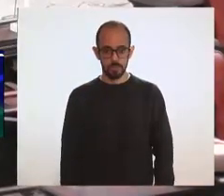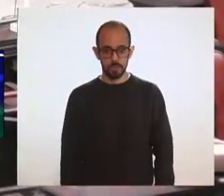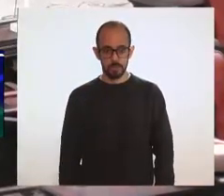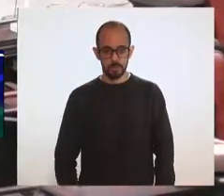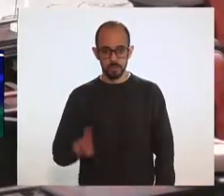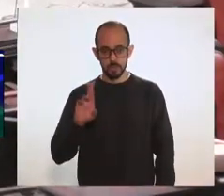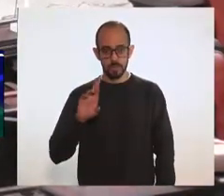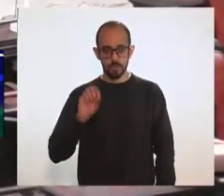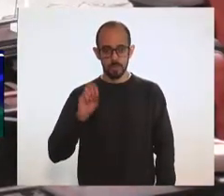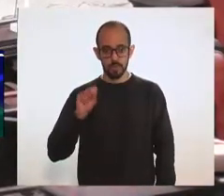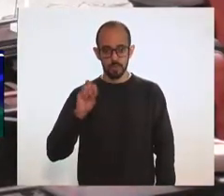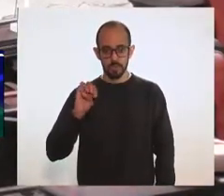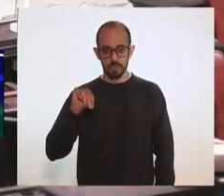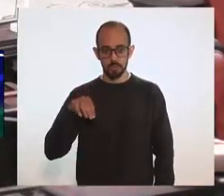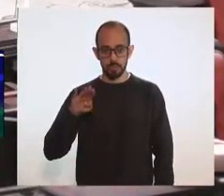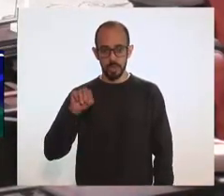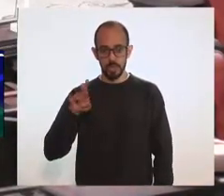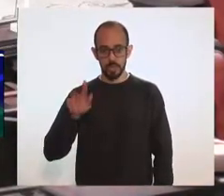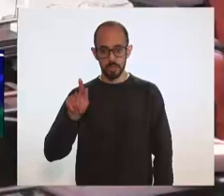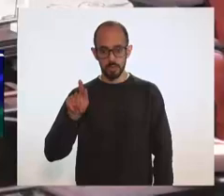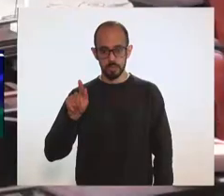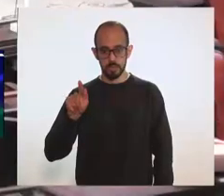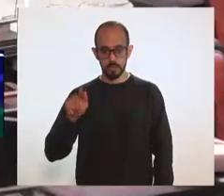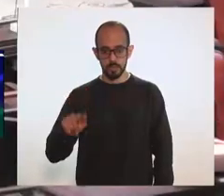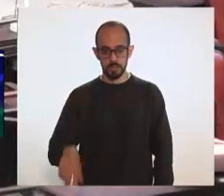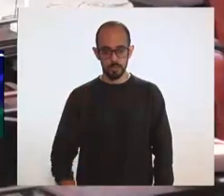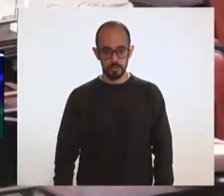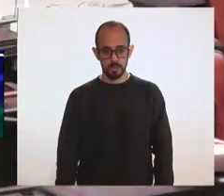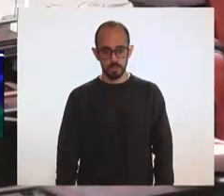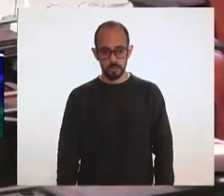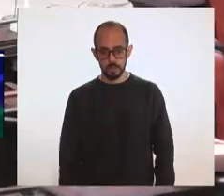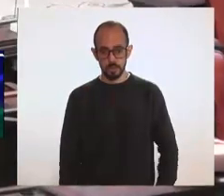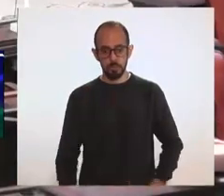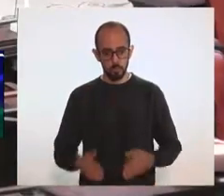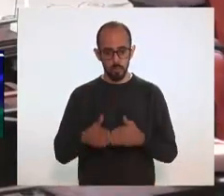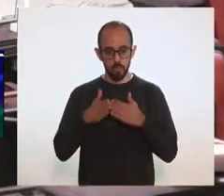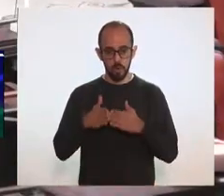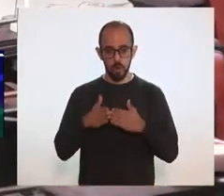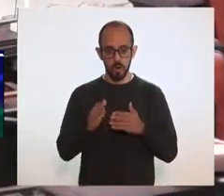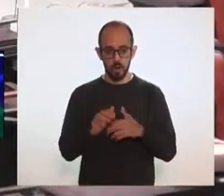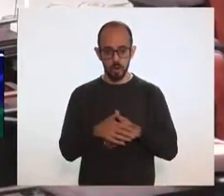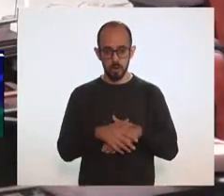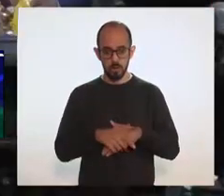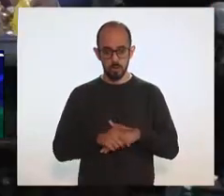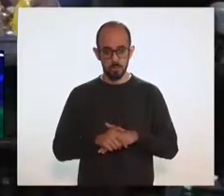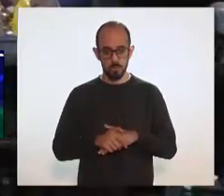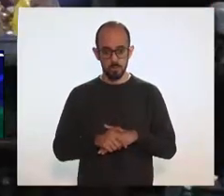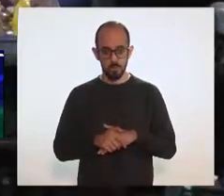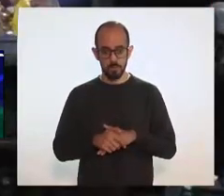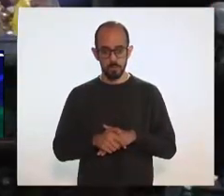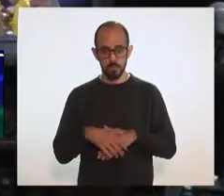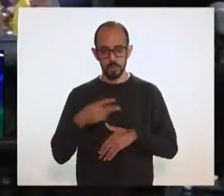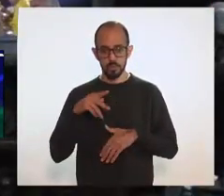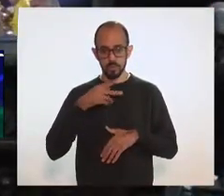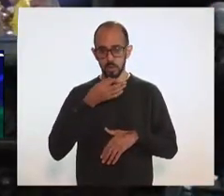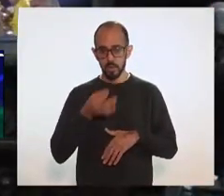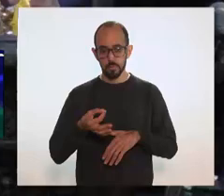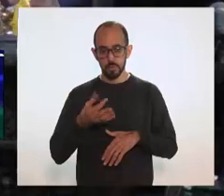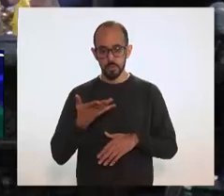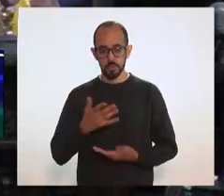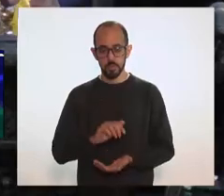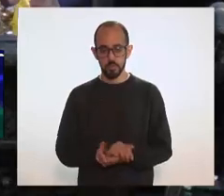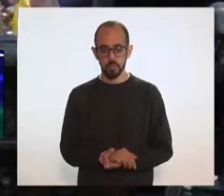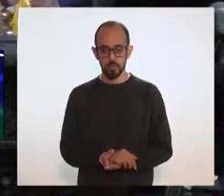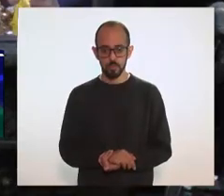Rosenberg. Oi, presidente. Por favor. Parecer ao PL 271 de